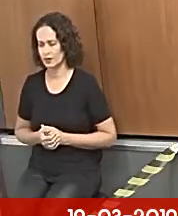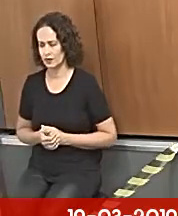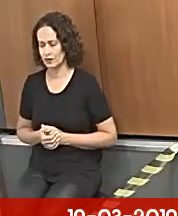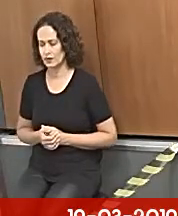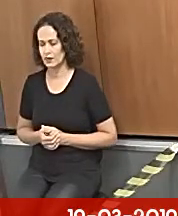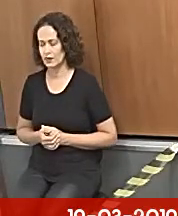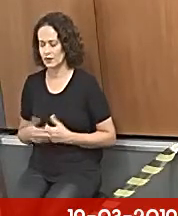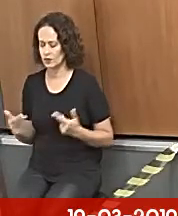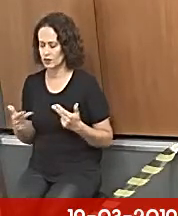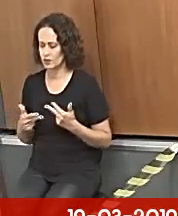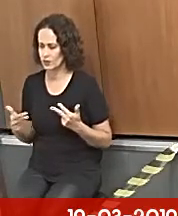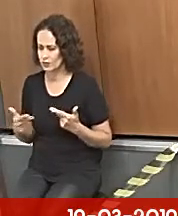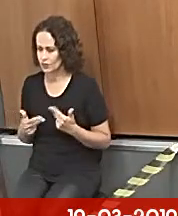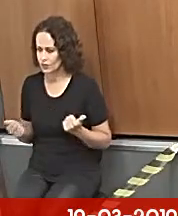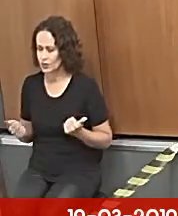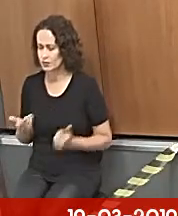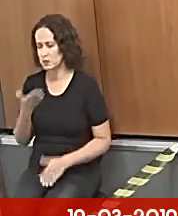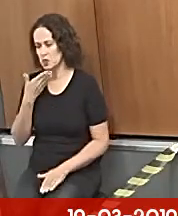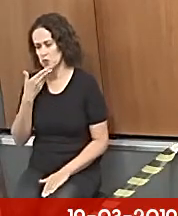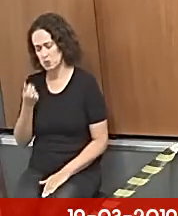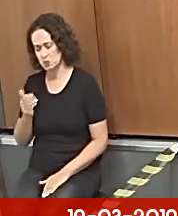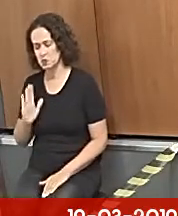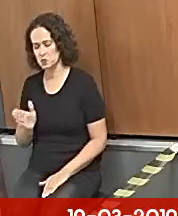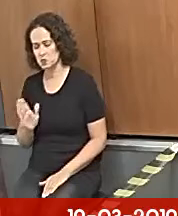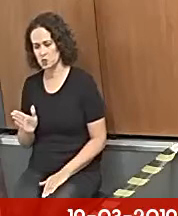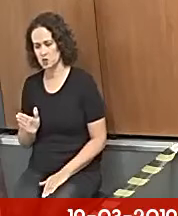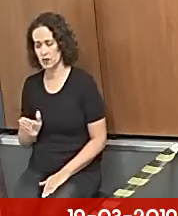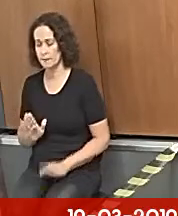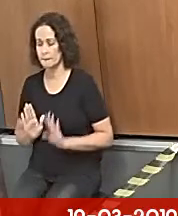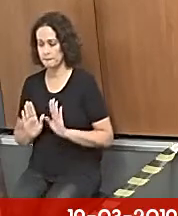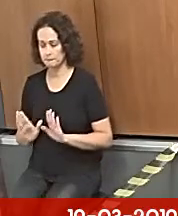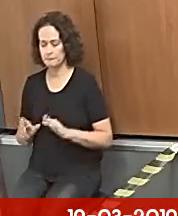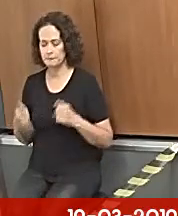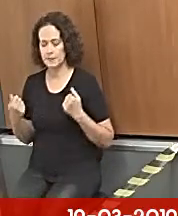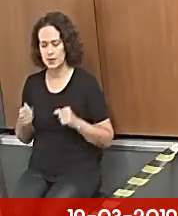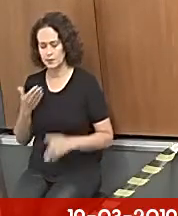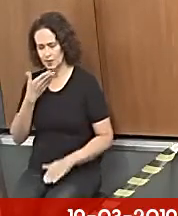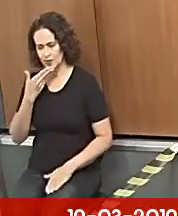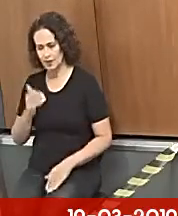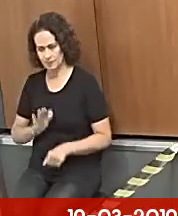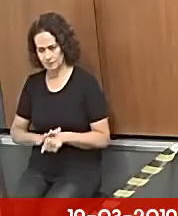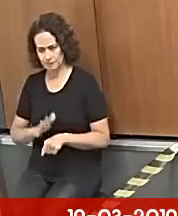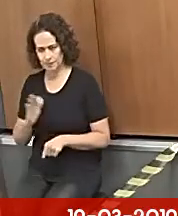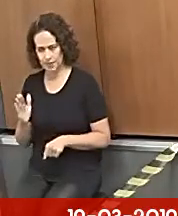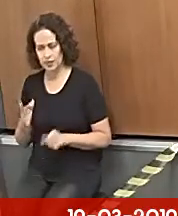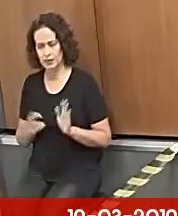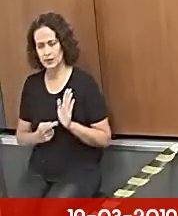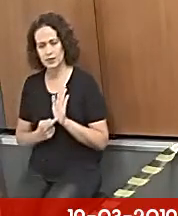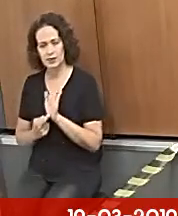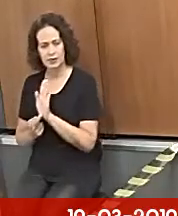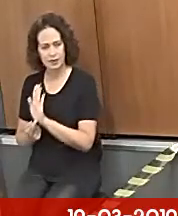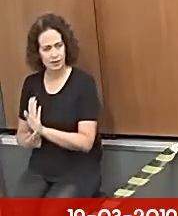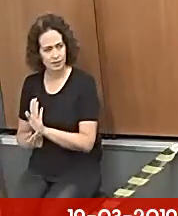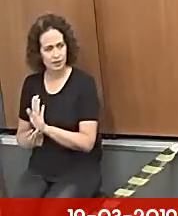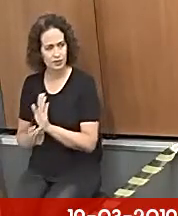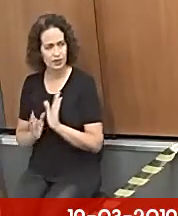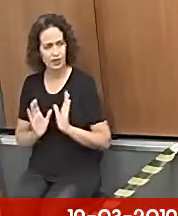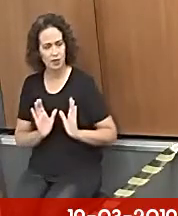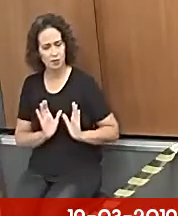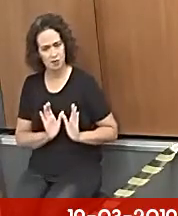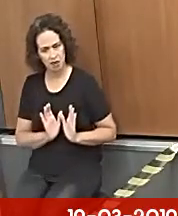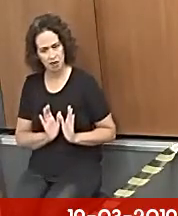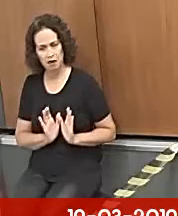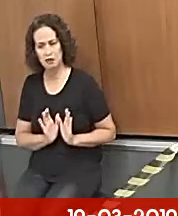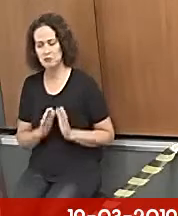já melhorou agentes e melhorar mais eu gostaria de dar os parabéns na representante da apae que ela tem o